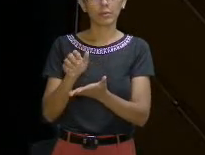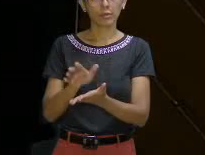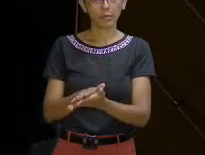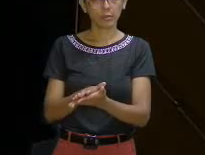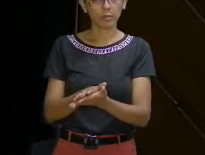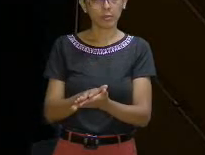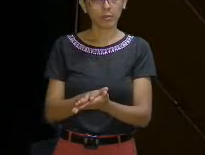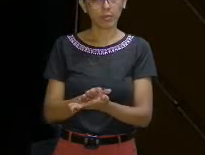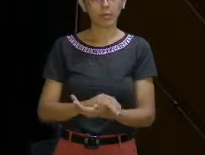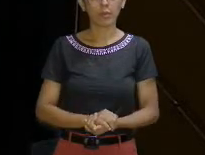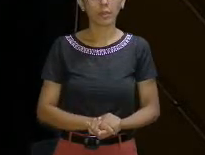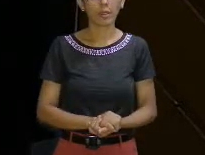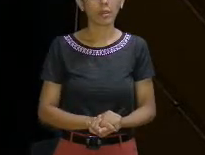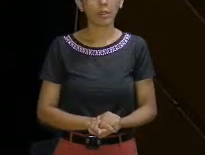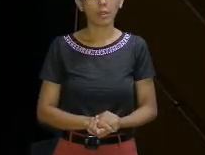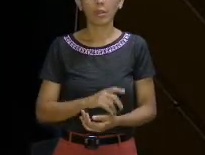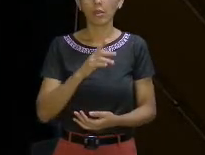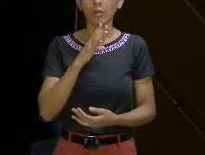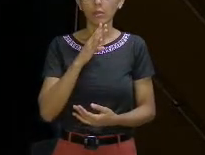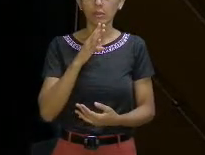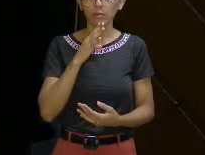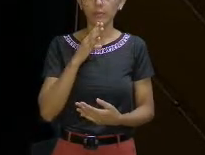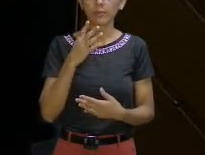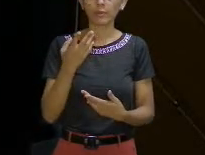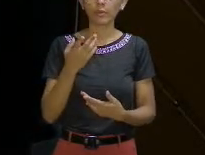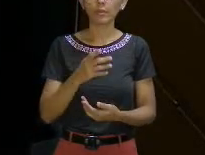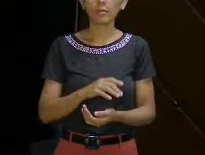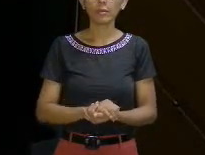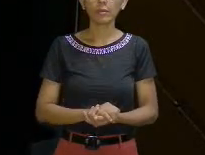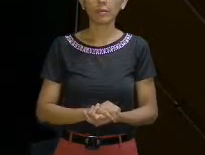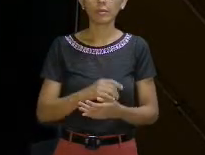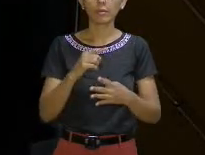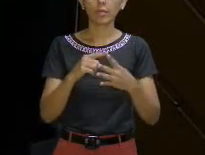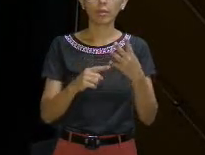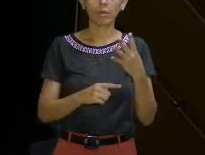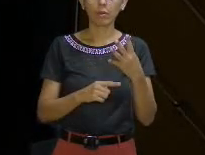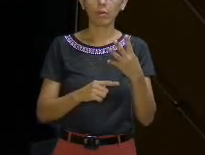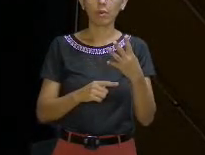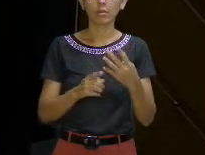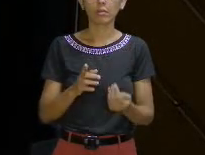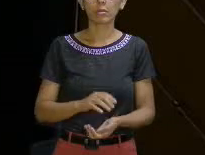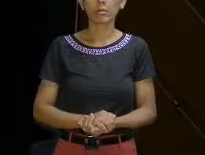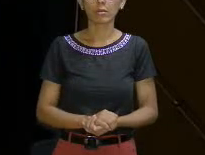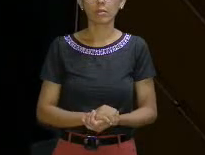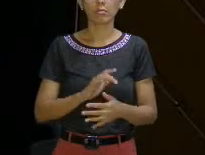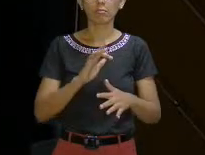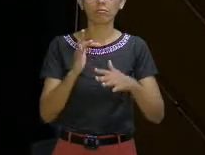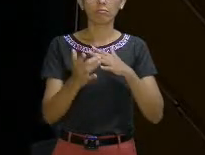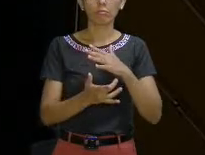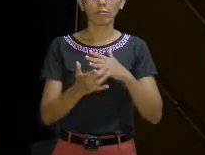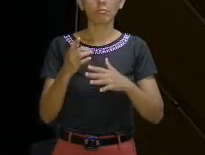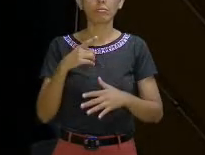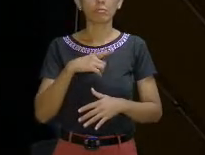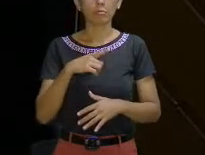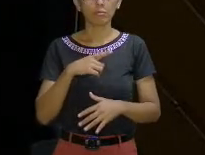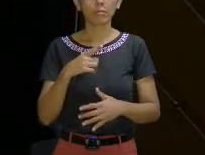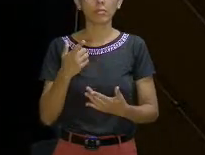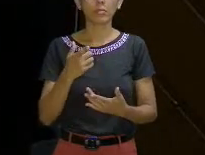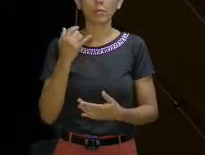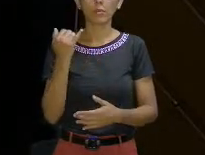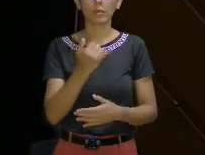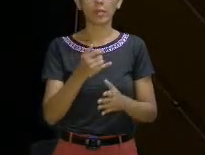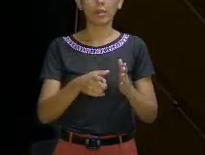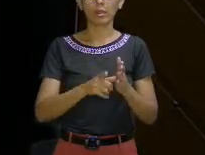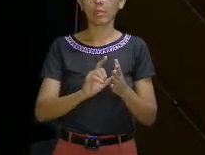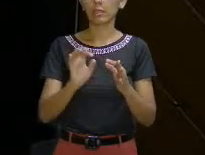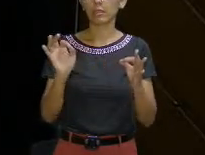irregularidade, pois a omissão em 4 plataformas comprometeu a fiscalização, ainda que a comunicação tardia tenha permitido a